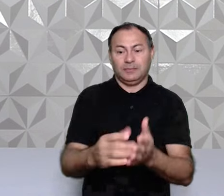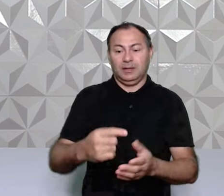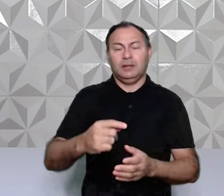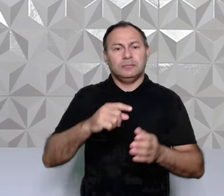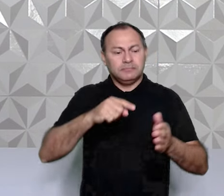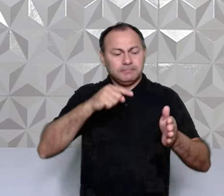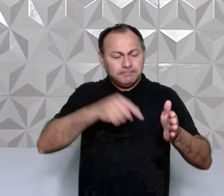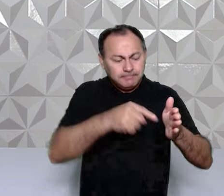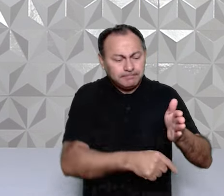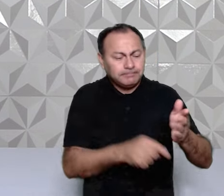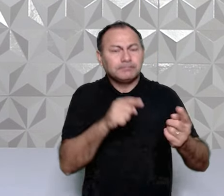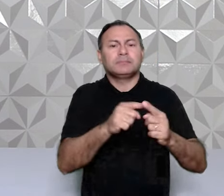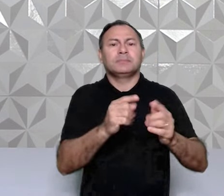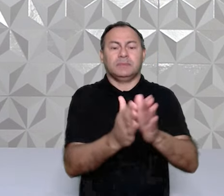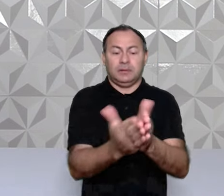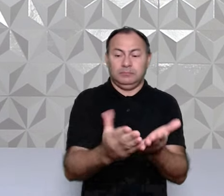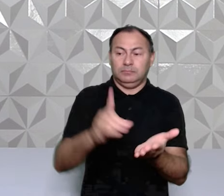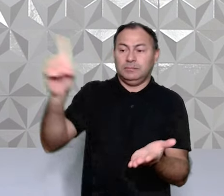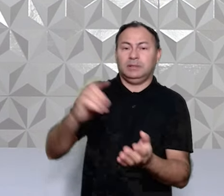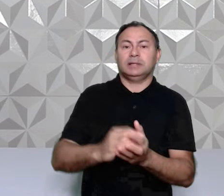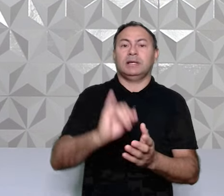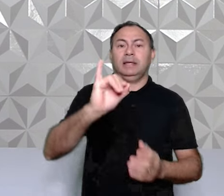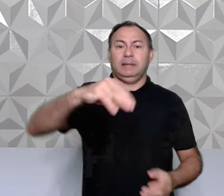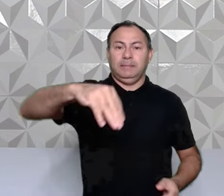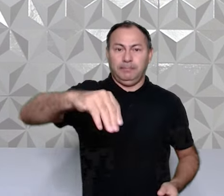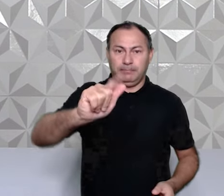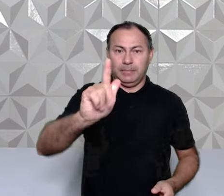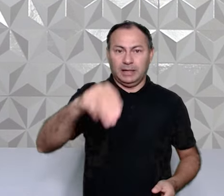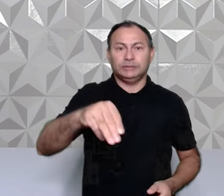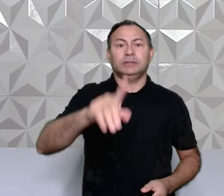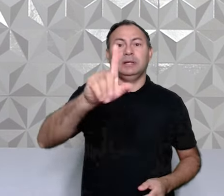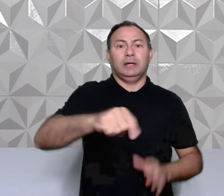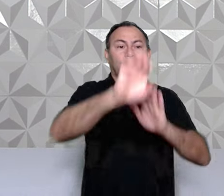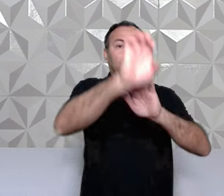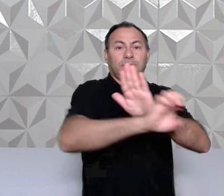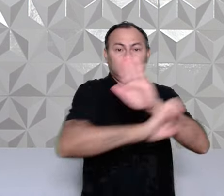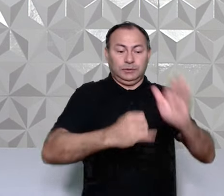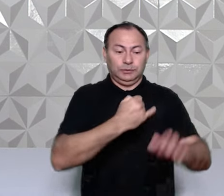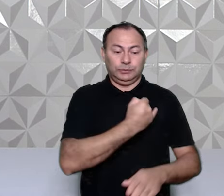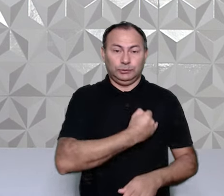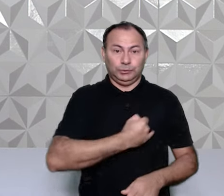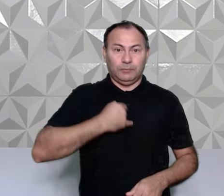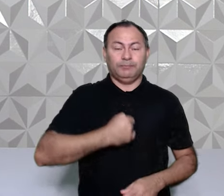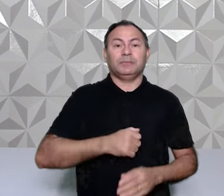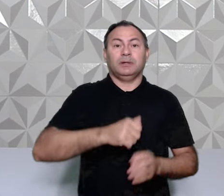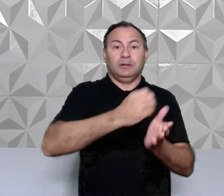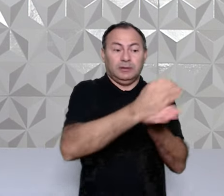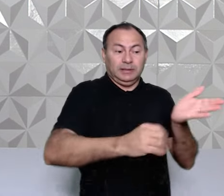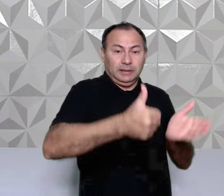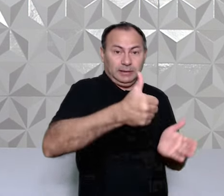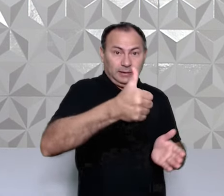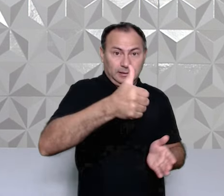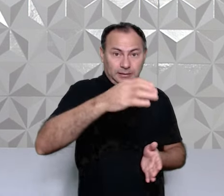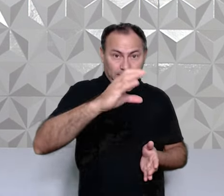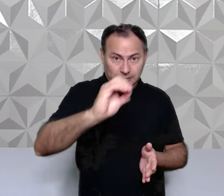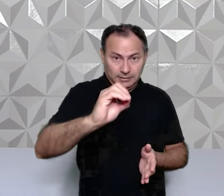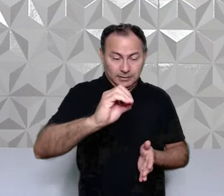né? E o fundamento bíblico dessa imagem é o Evangelho de João 10,